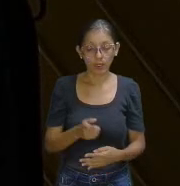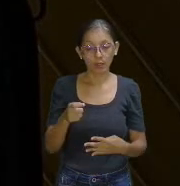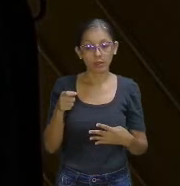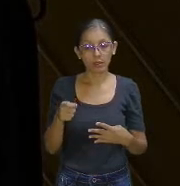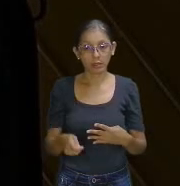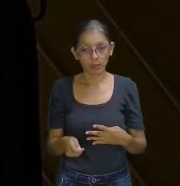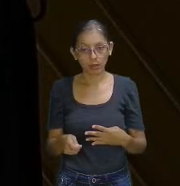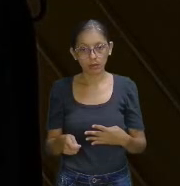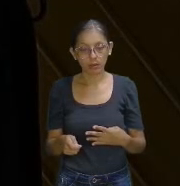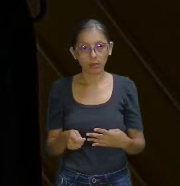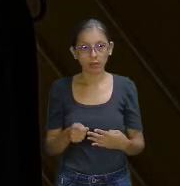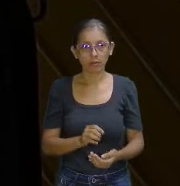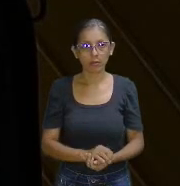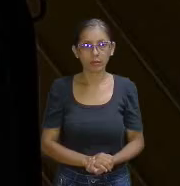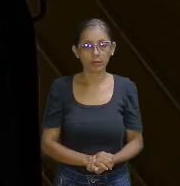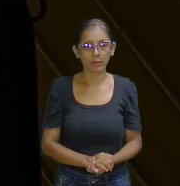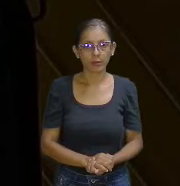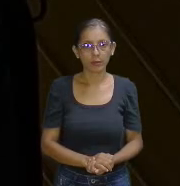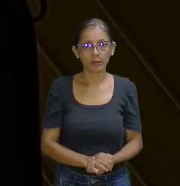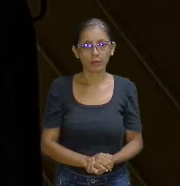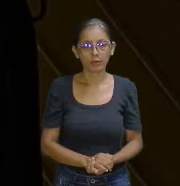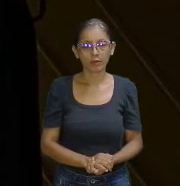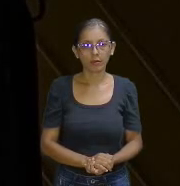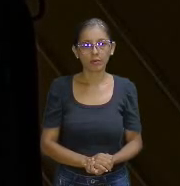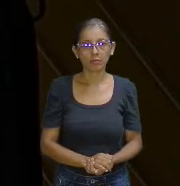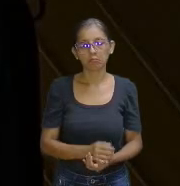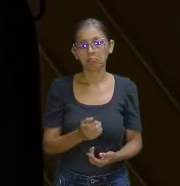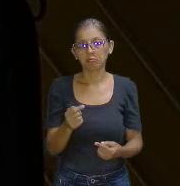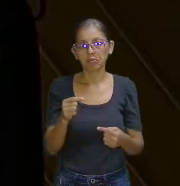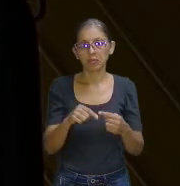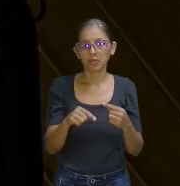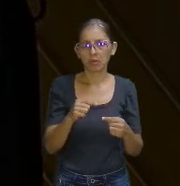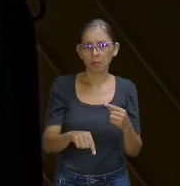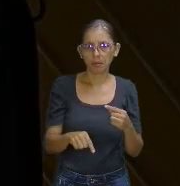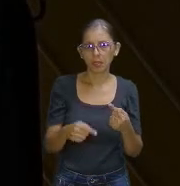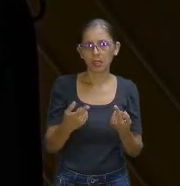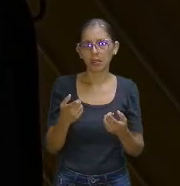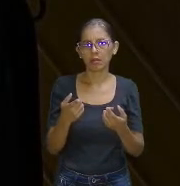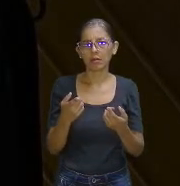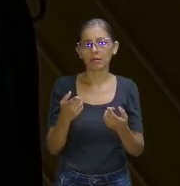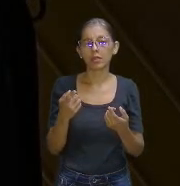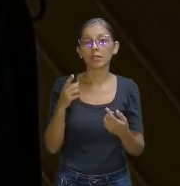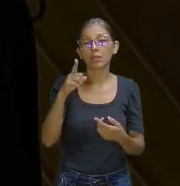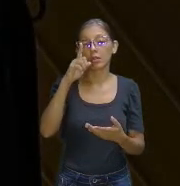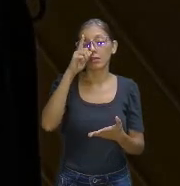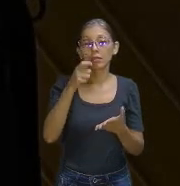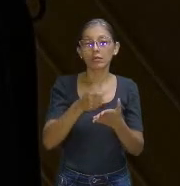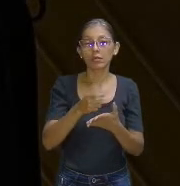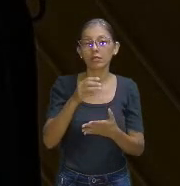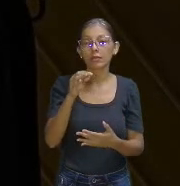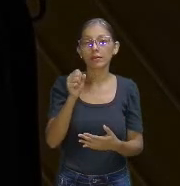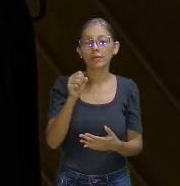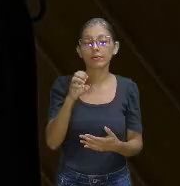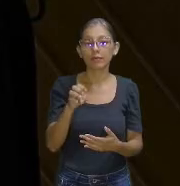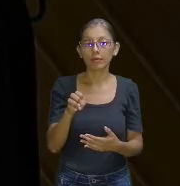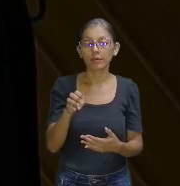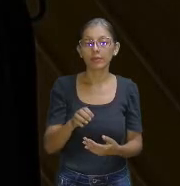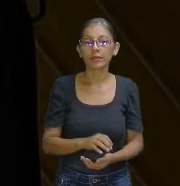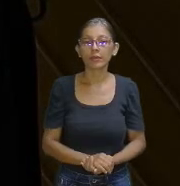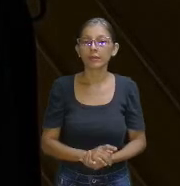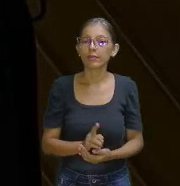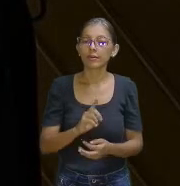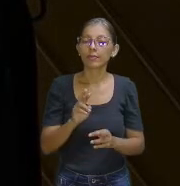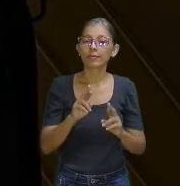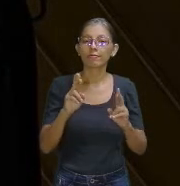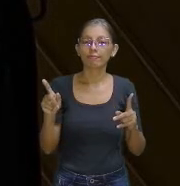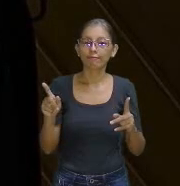sentença estaria em desacordo com a atual orientação do TSE, pois a análise do juízo de origem se manteve aderente à exigência